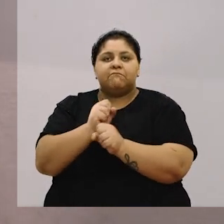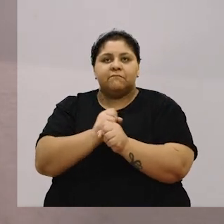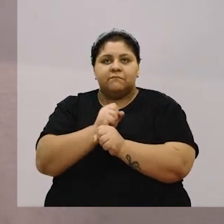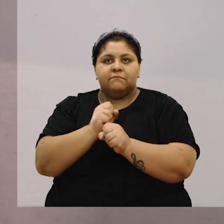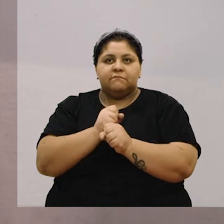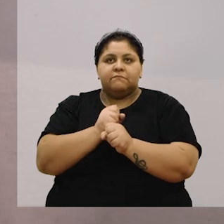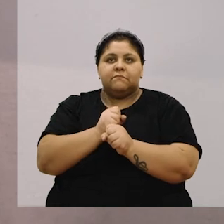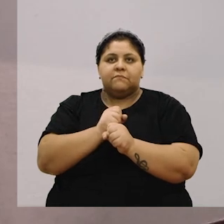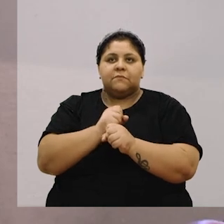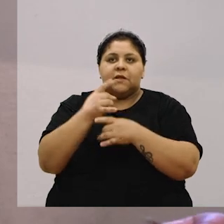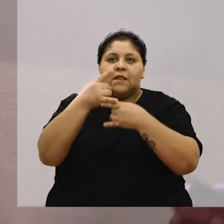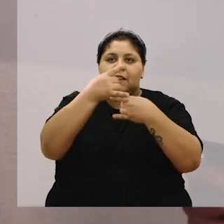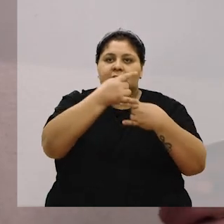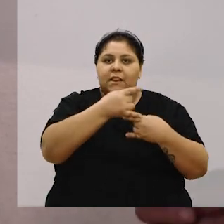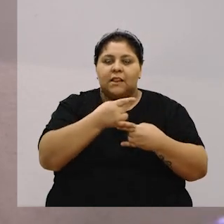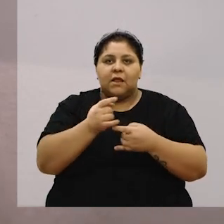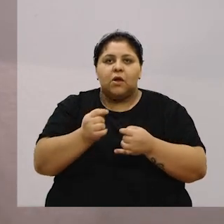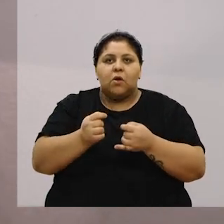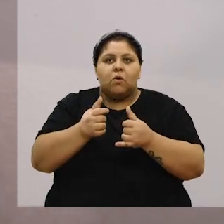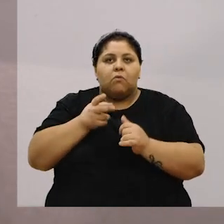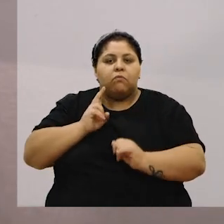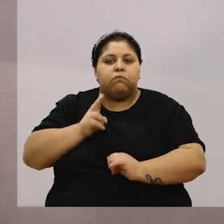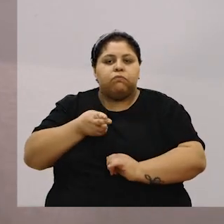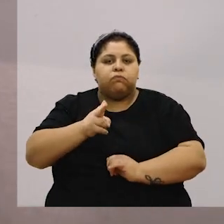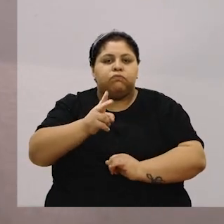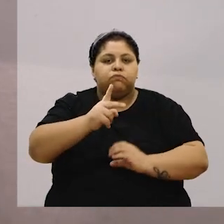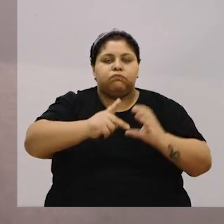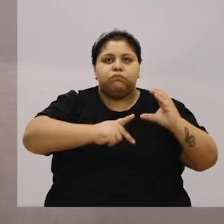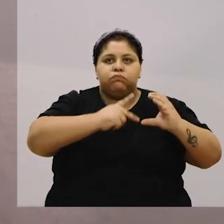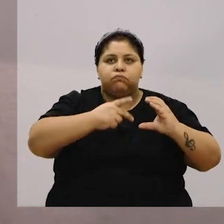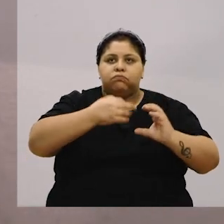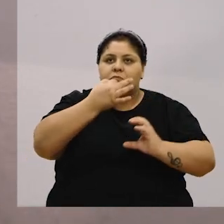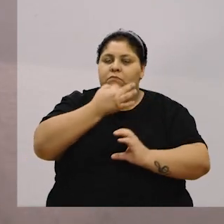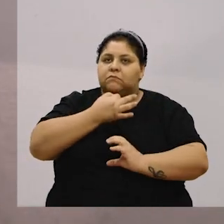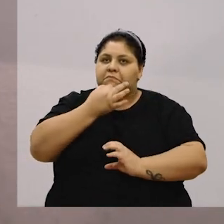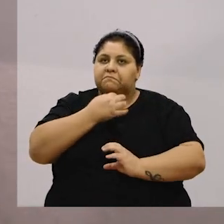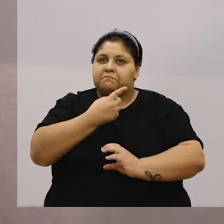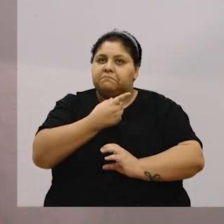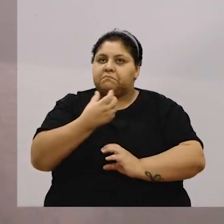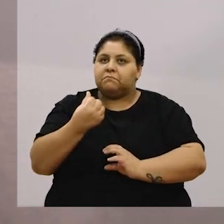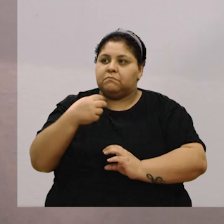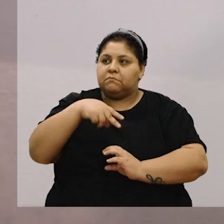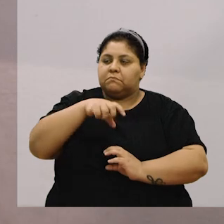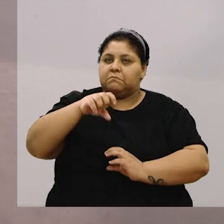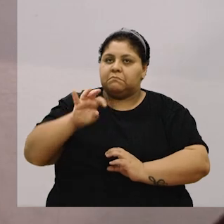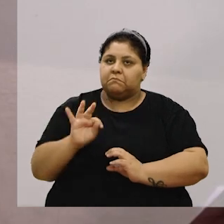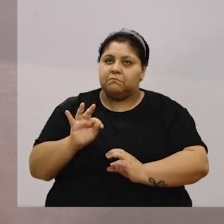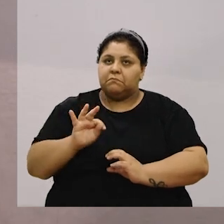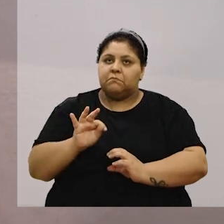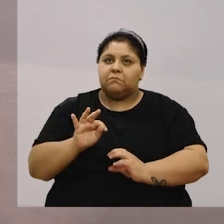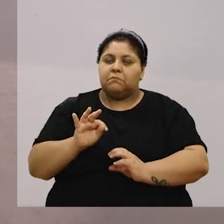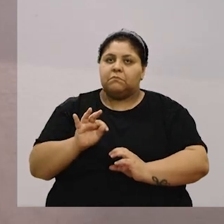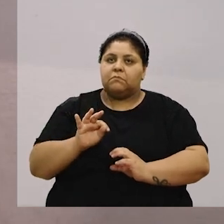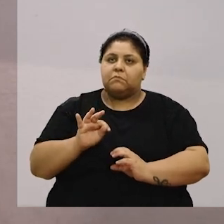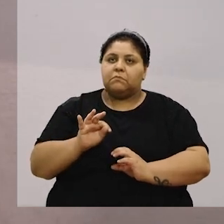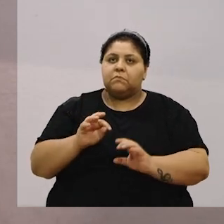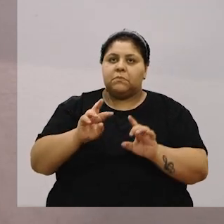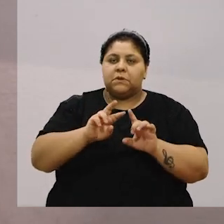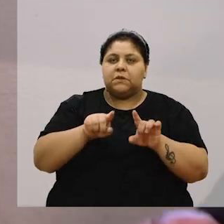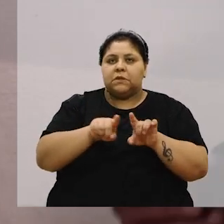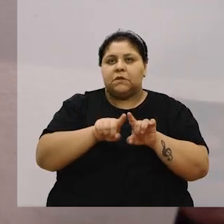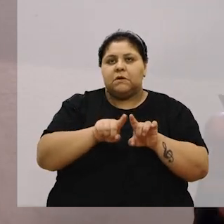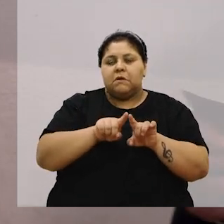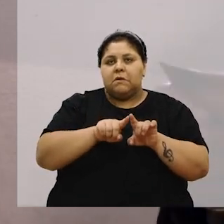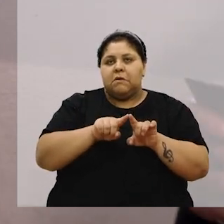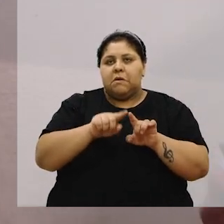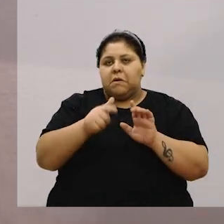15 anos de transmissão quase que ininterrupta pela TV Câmara Caxias, canal 16 da Claronet, com o sinal